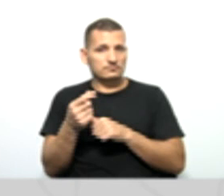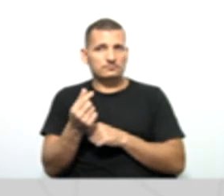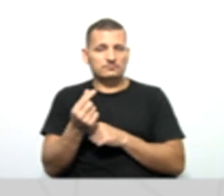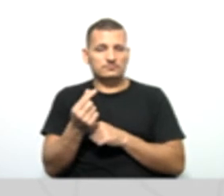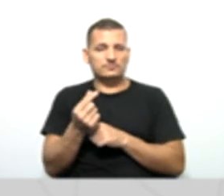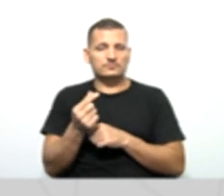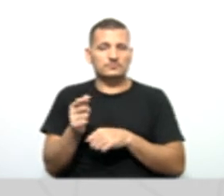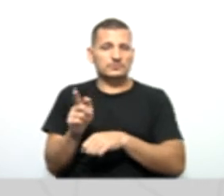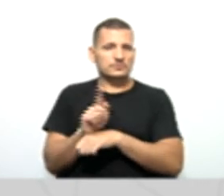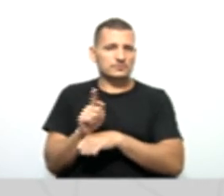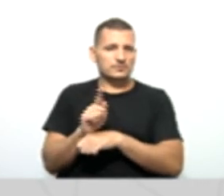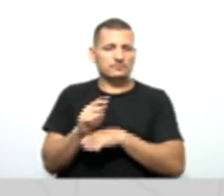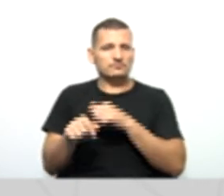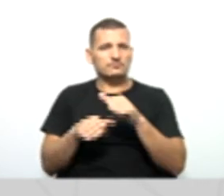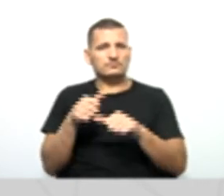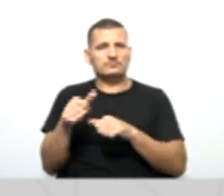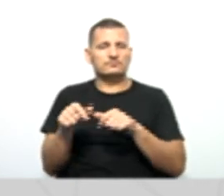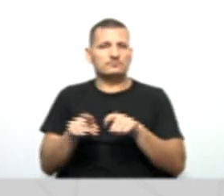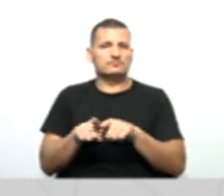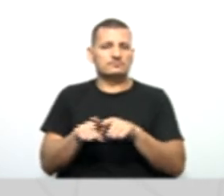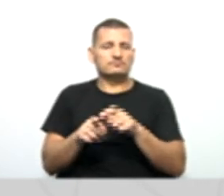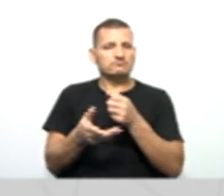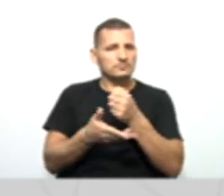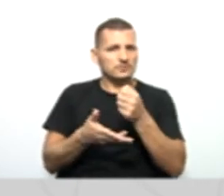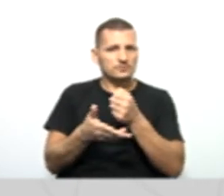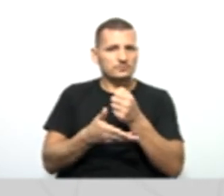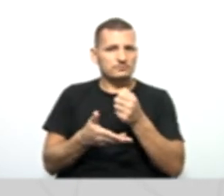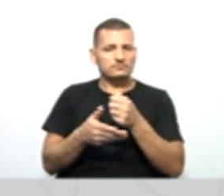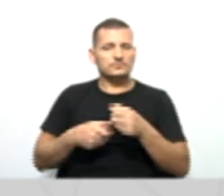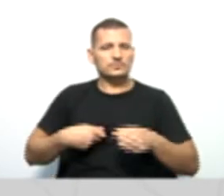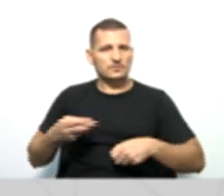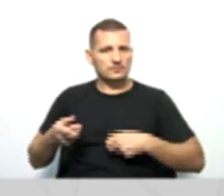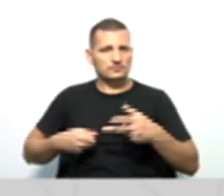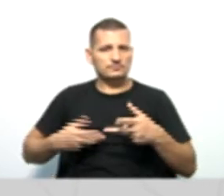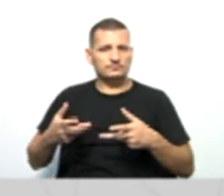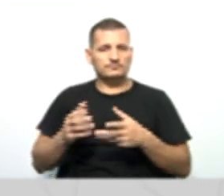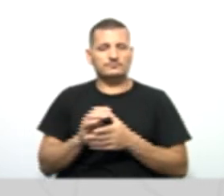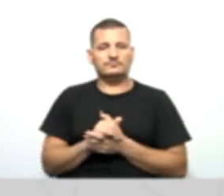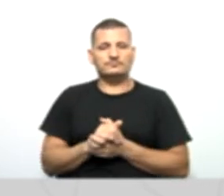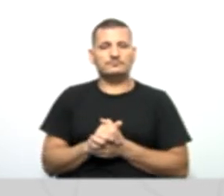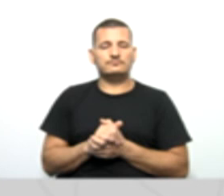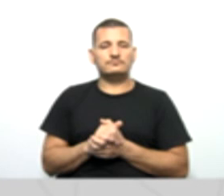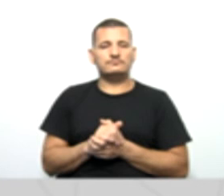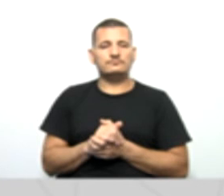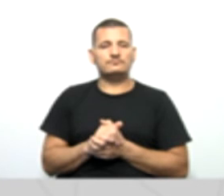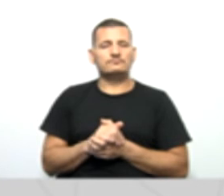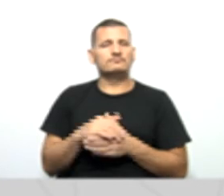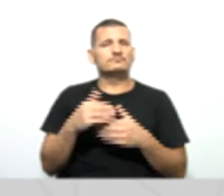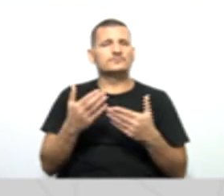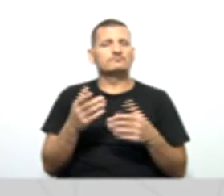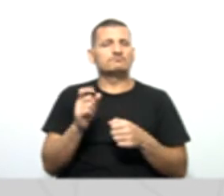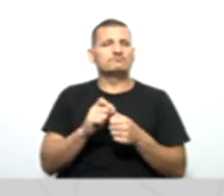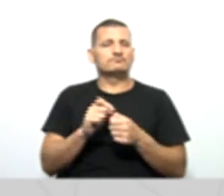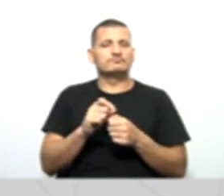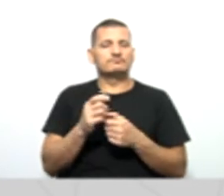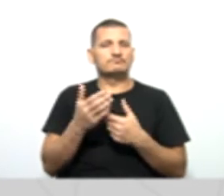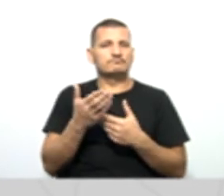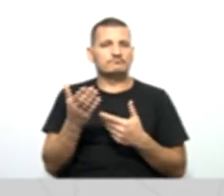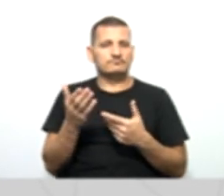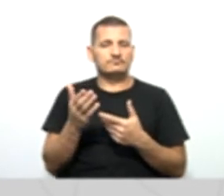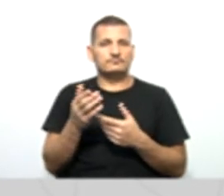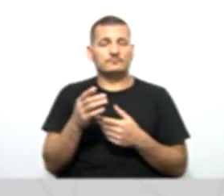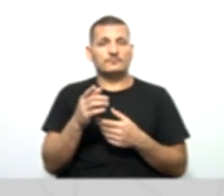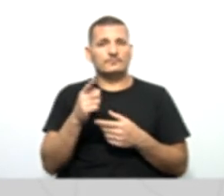e gerenciar alterações na linha de base dos custos. Em outras palavras, o que você tem que fazer? Você tem